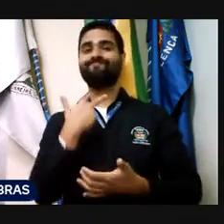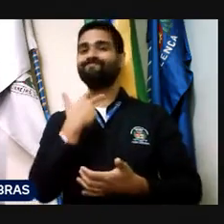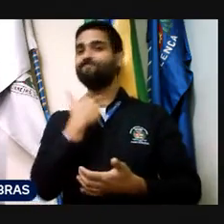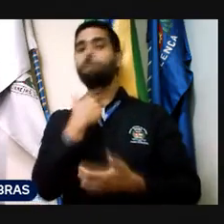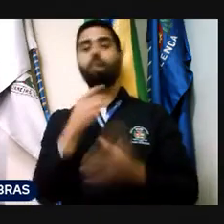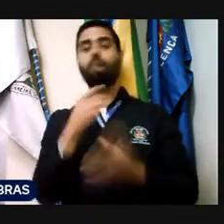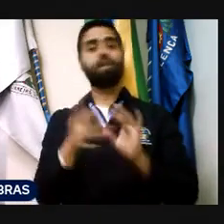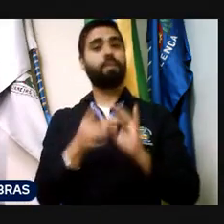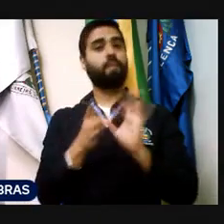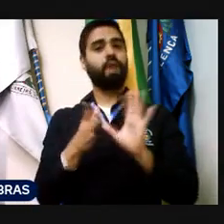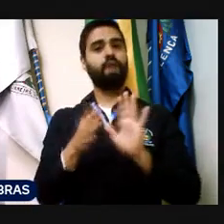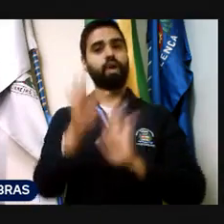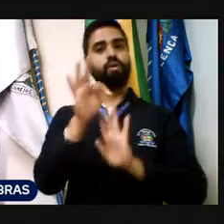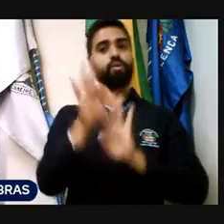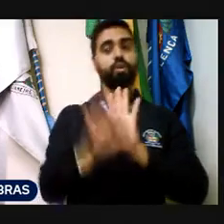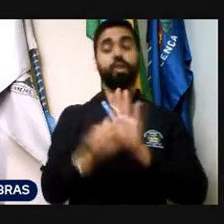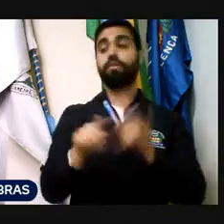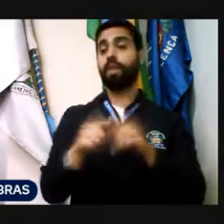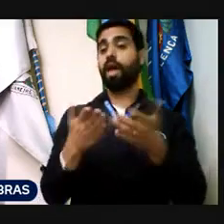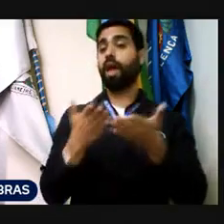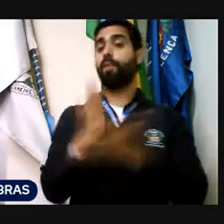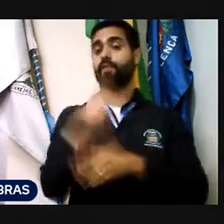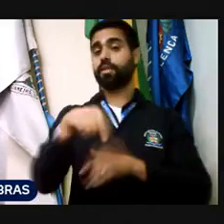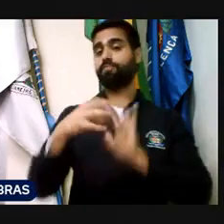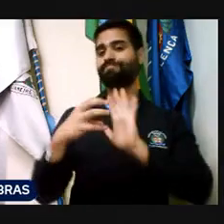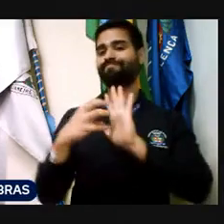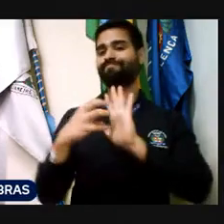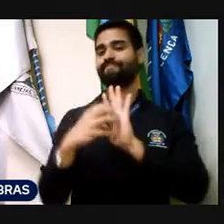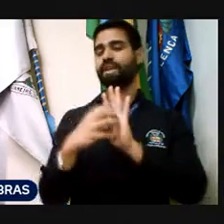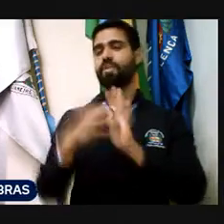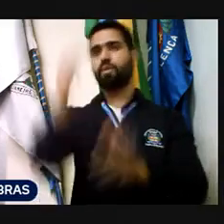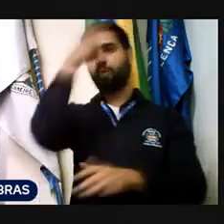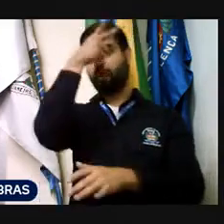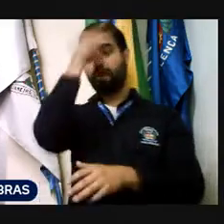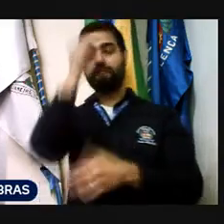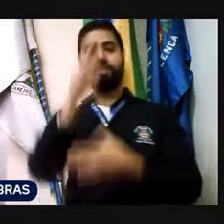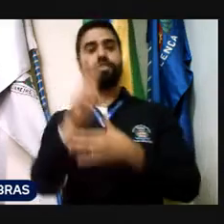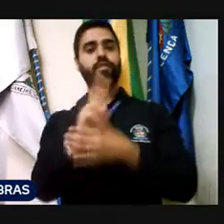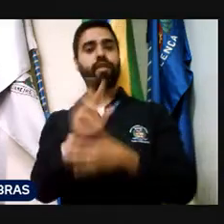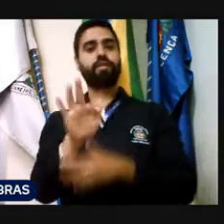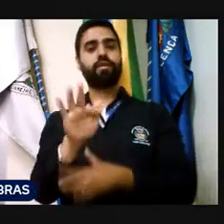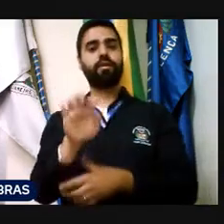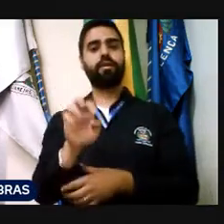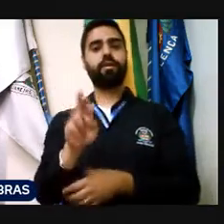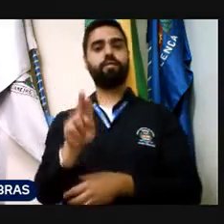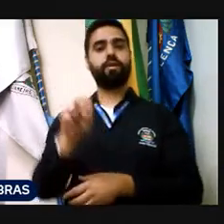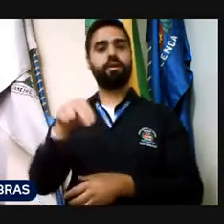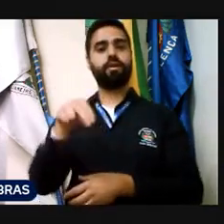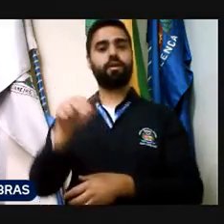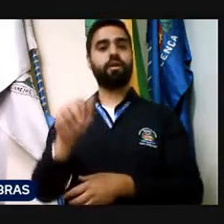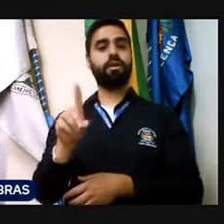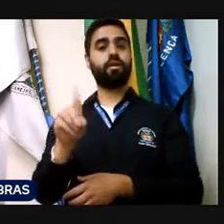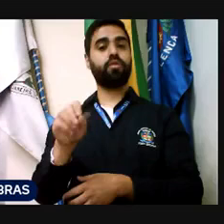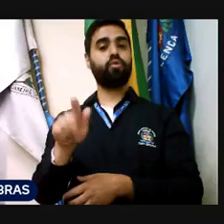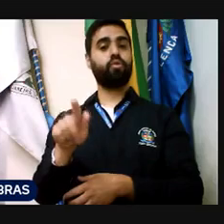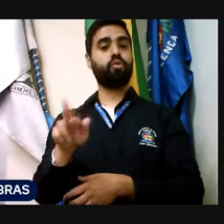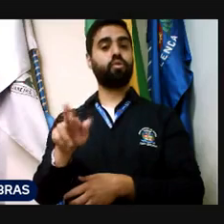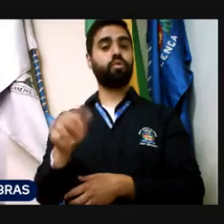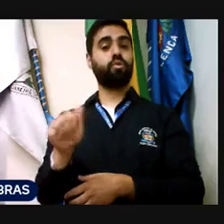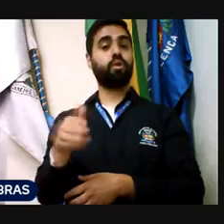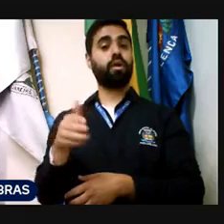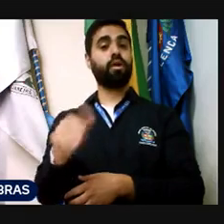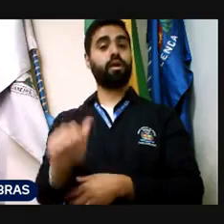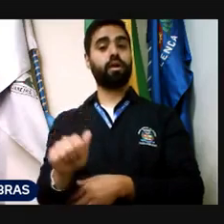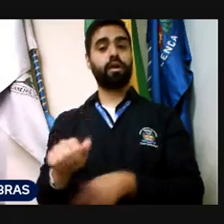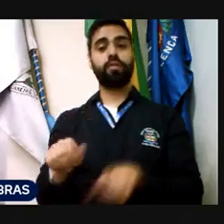texto aprovado por esta Igreja Casa Legislativa, o prefeito municipal de Valença, Luiz Fernando Furtado da Graça, no uso das suposições legais,